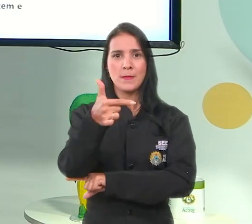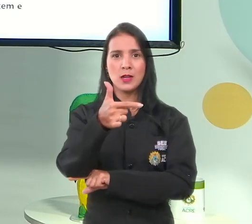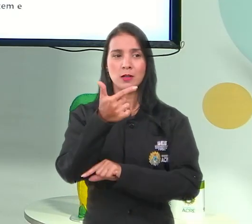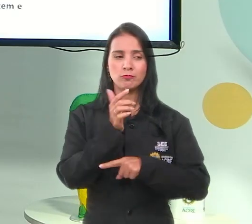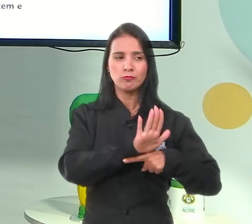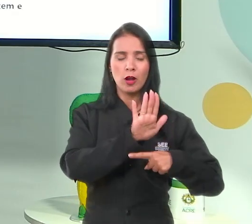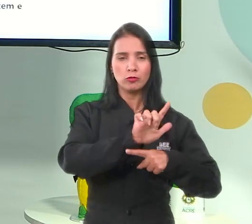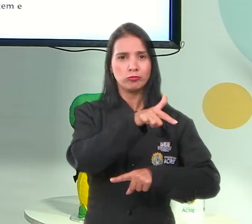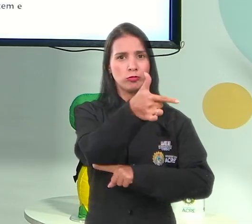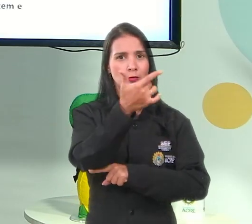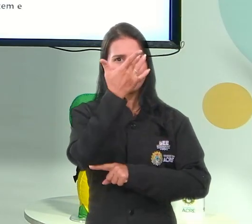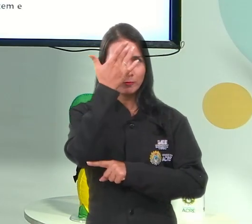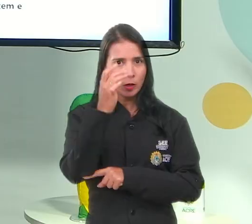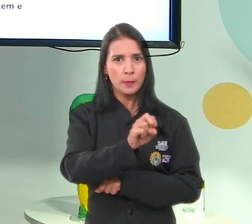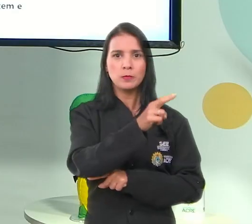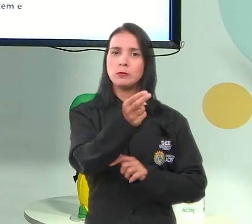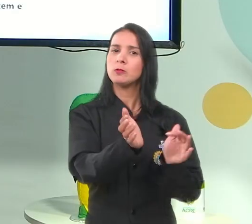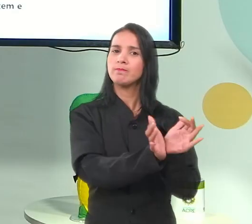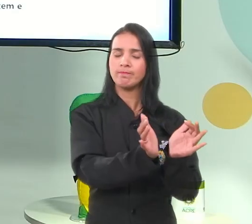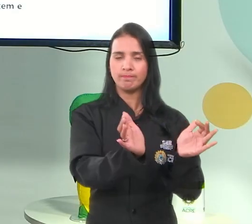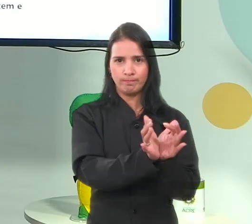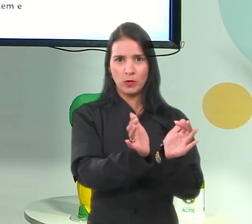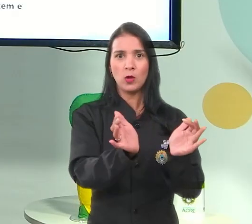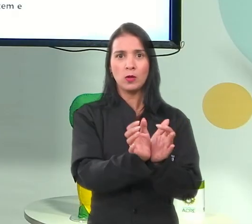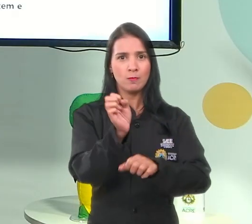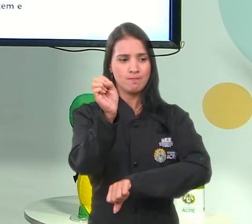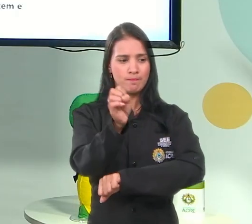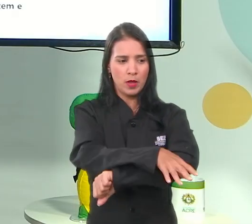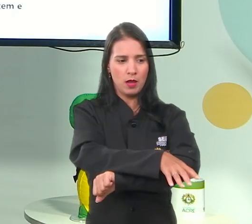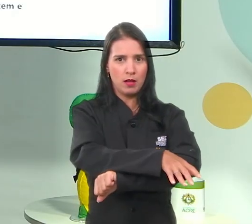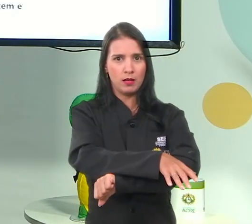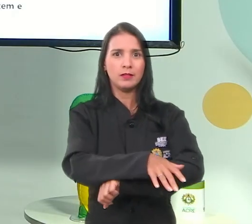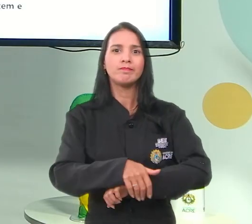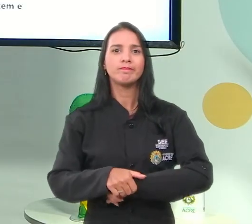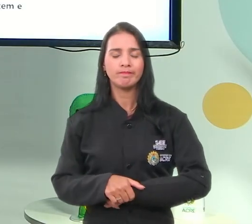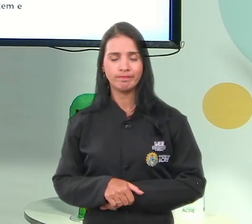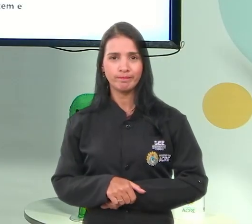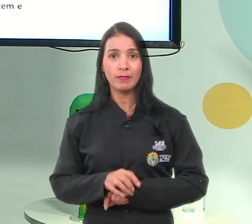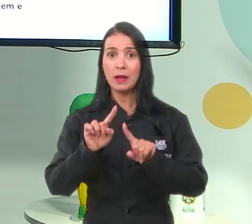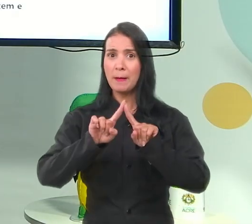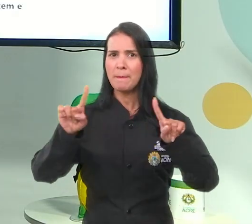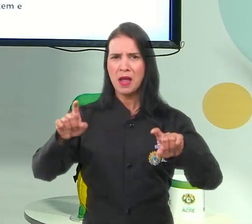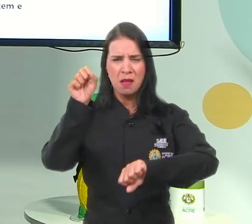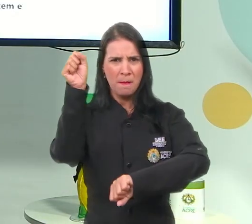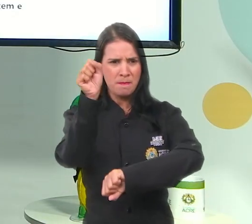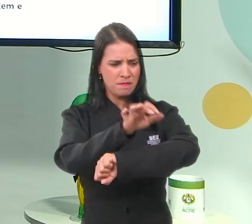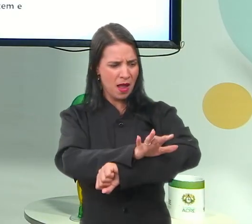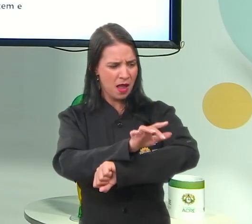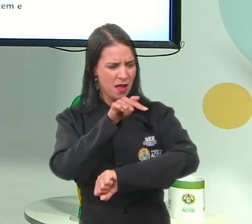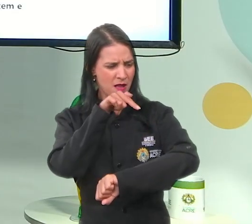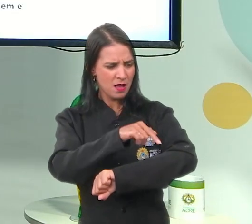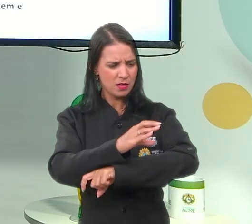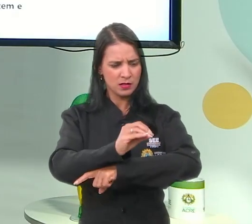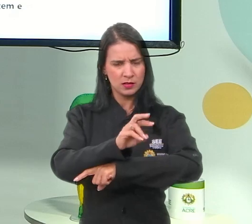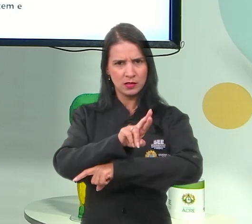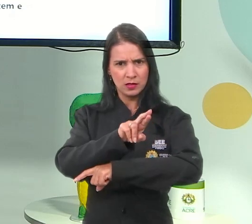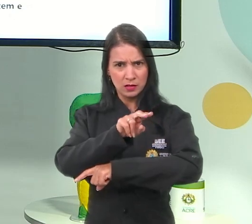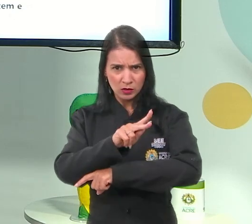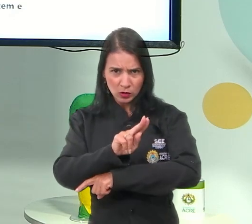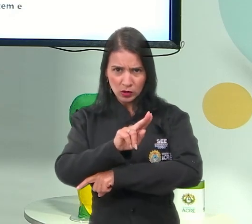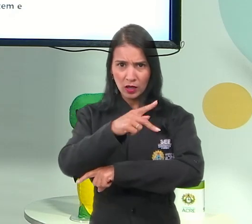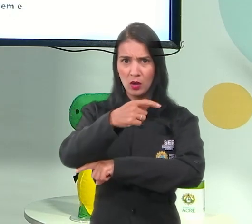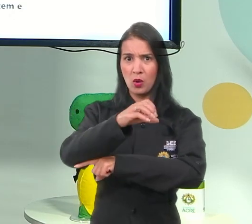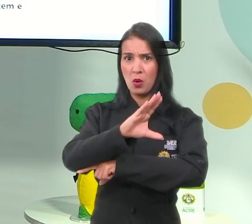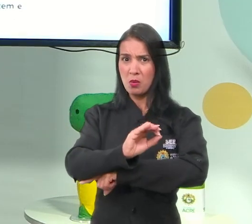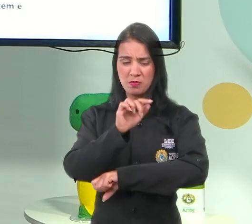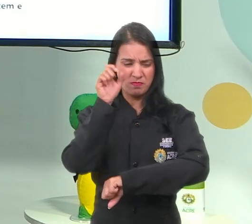interesse de um grupo, no caso de indivíduos. Só que a corrupção ela também está disseminada na sociedade e nas